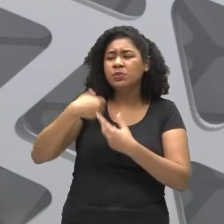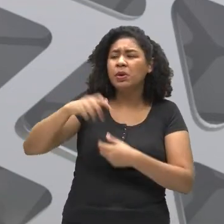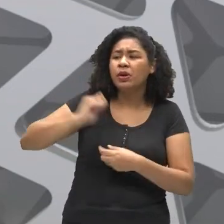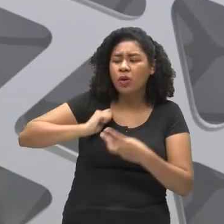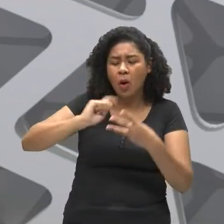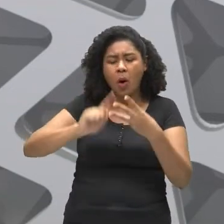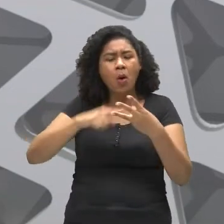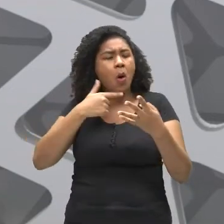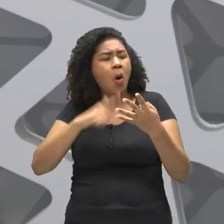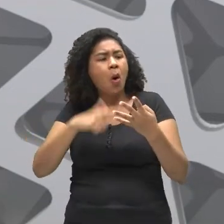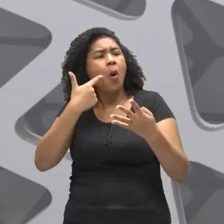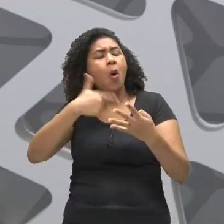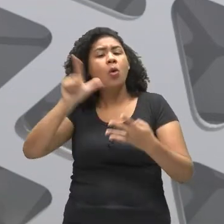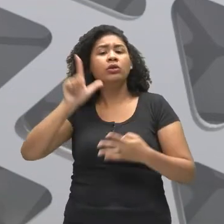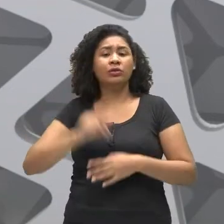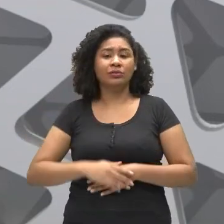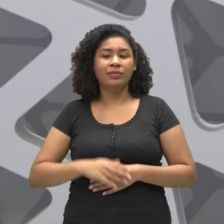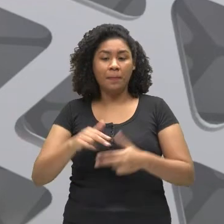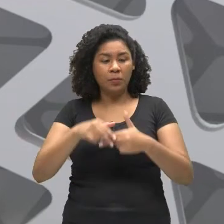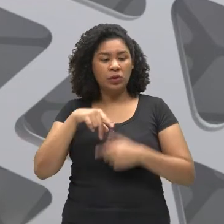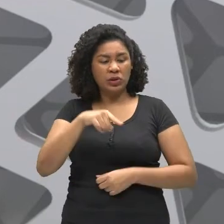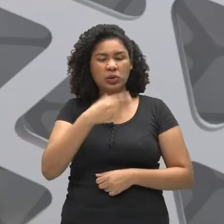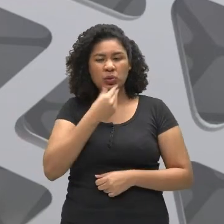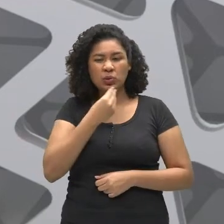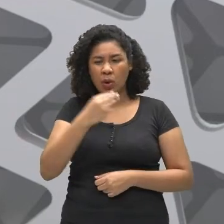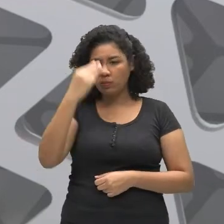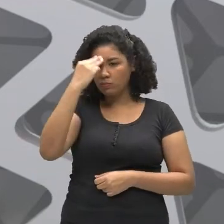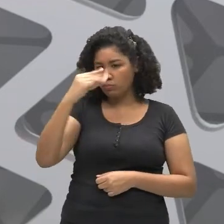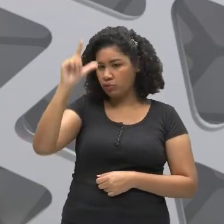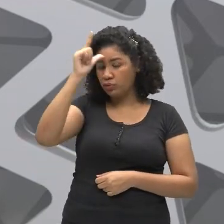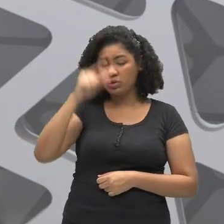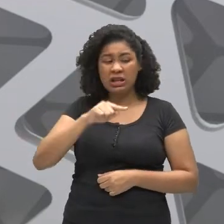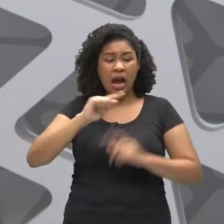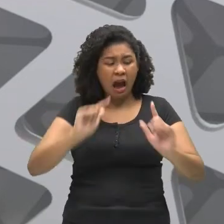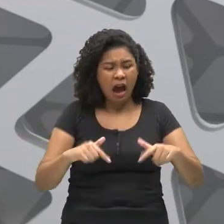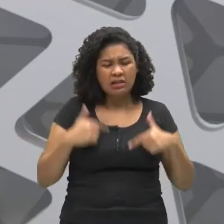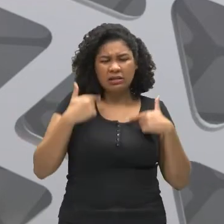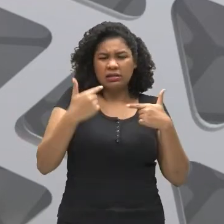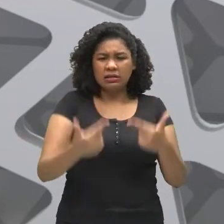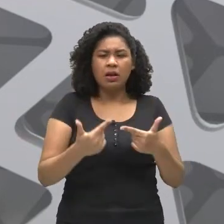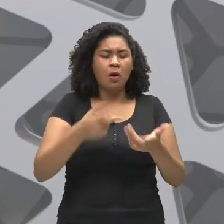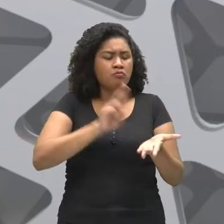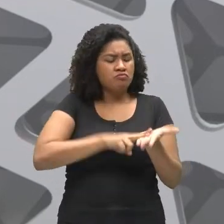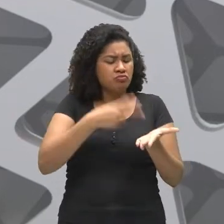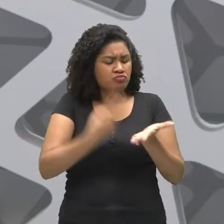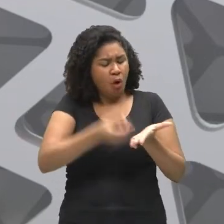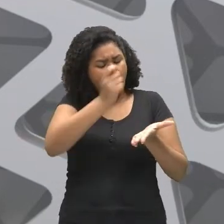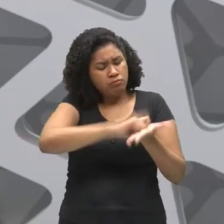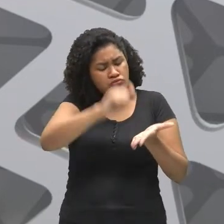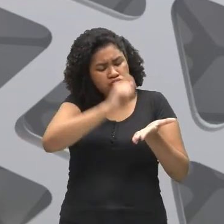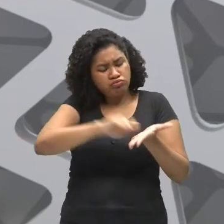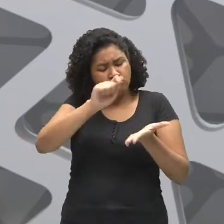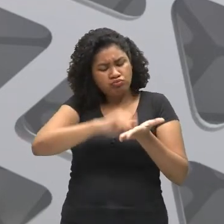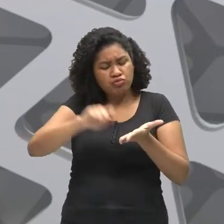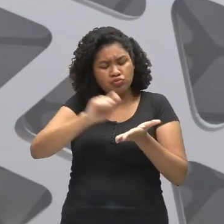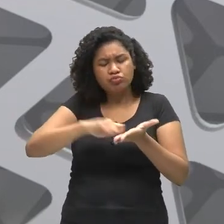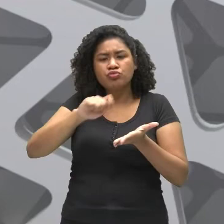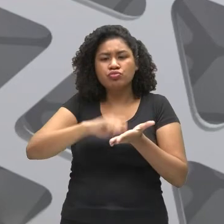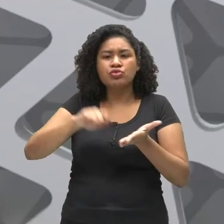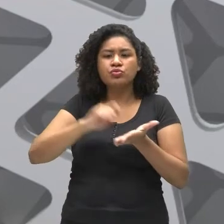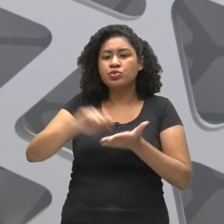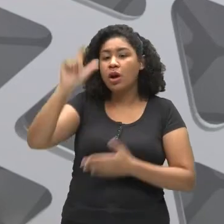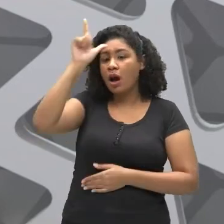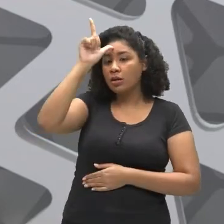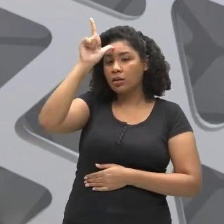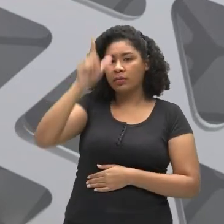Ele traduziu inúmeras Bíblias, gente. Já pensou? pegar lá o bico de pena e traduzir a Bíblia